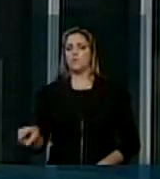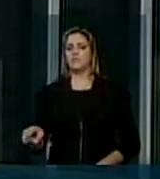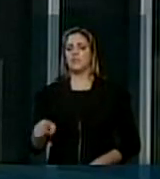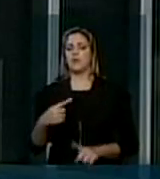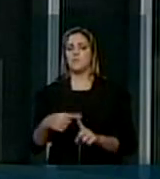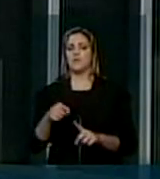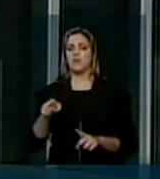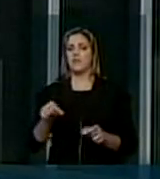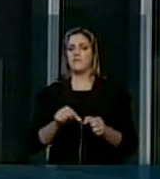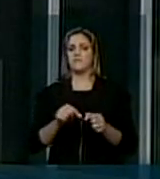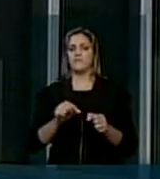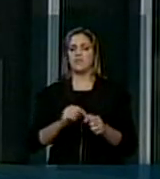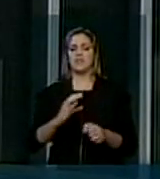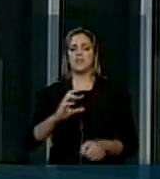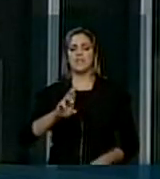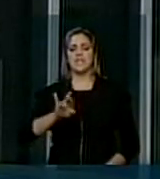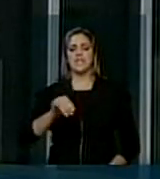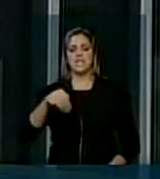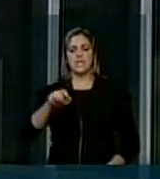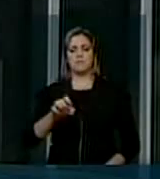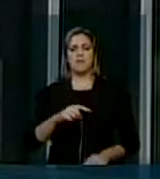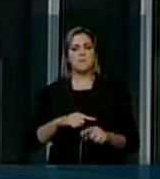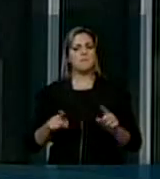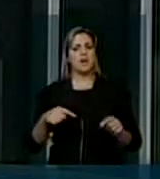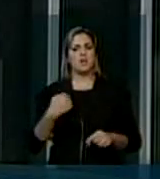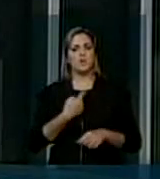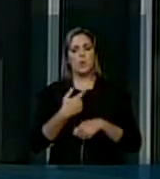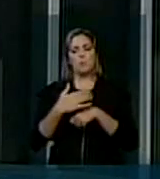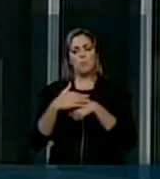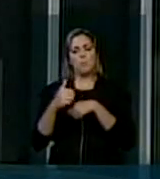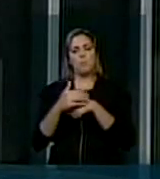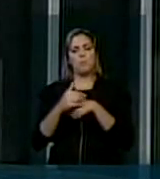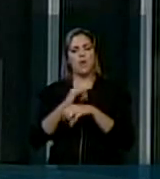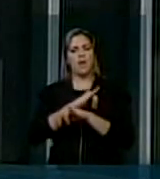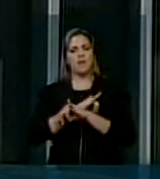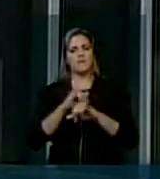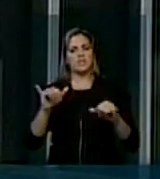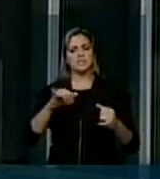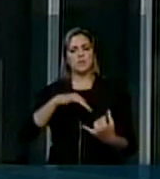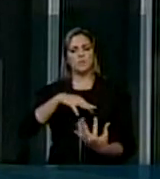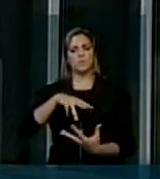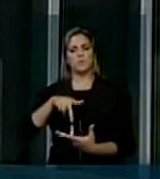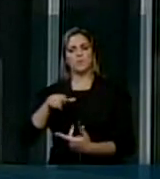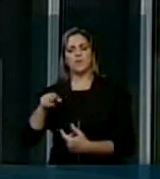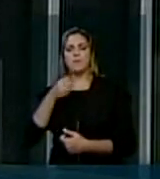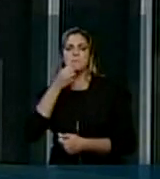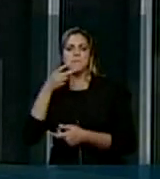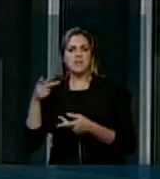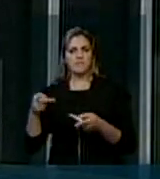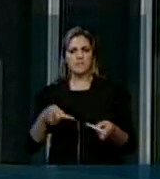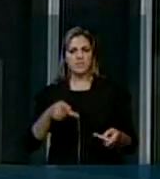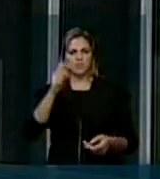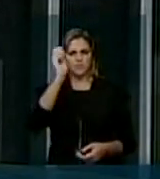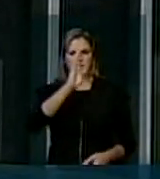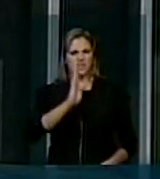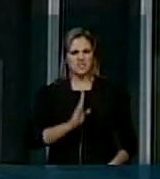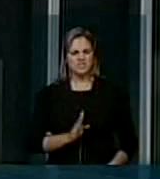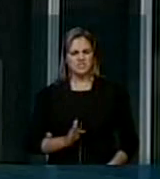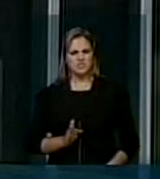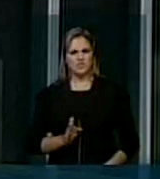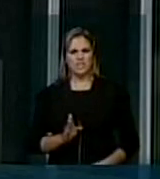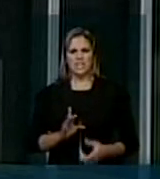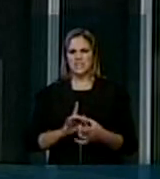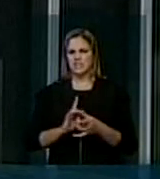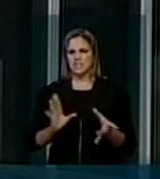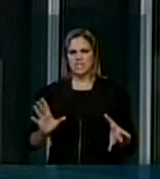cometido crimes, e nós dissemos ao mundo que ele era bem-vindo no Brasil e demos